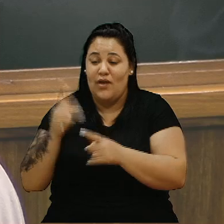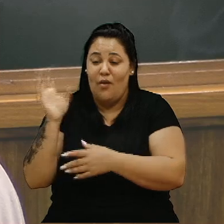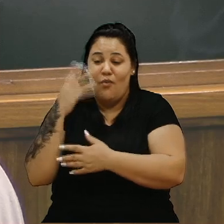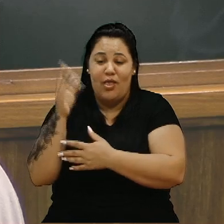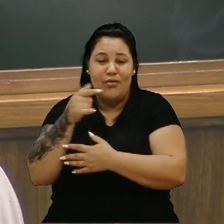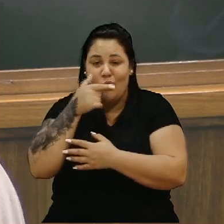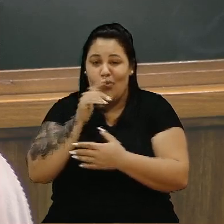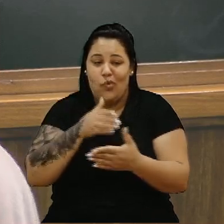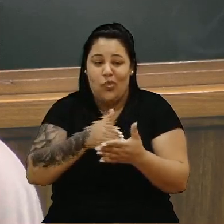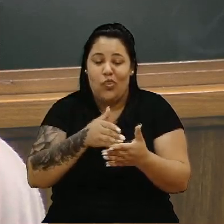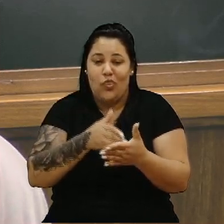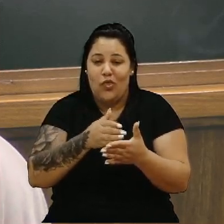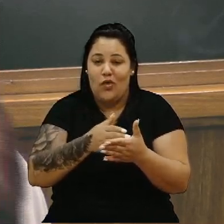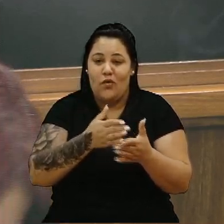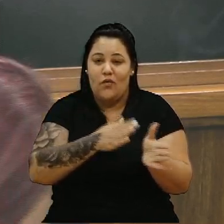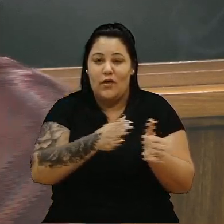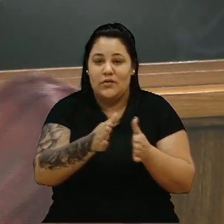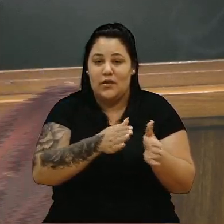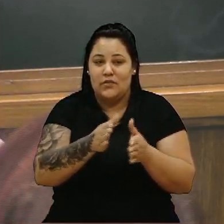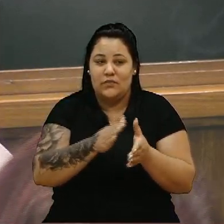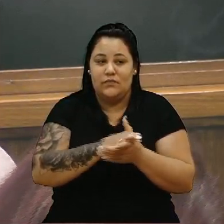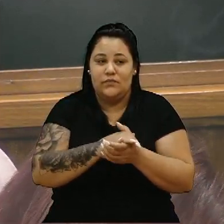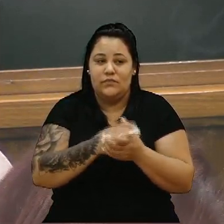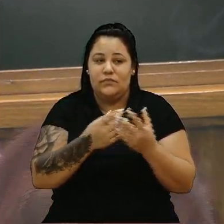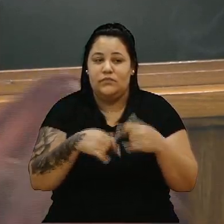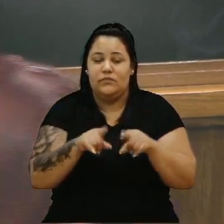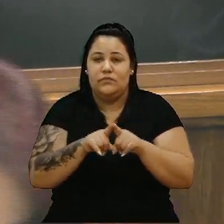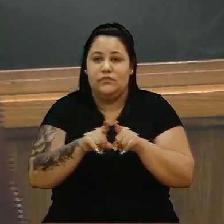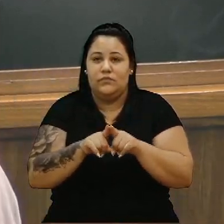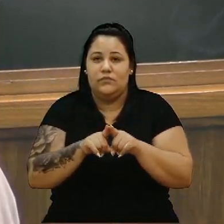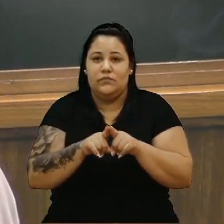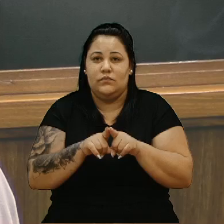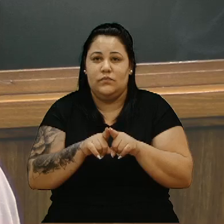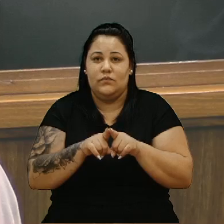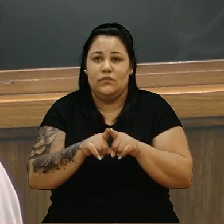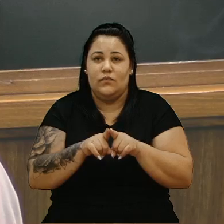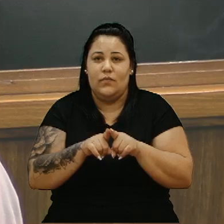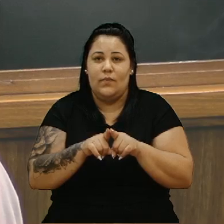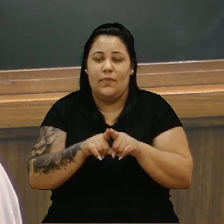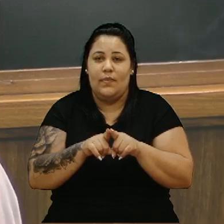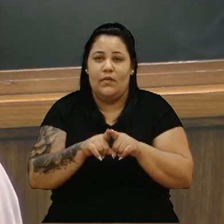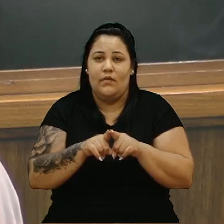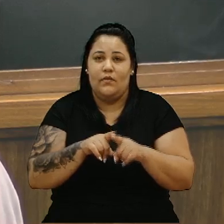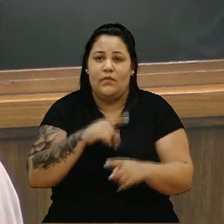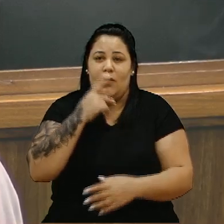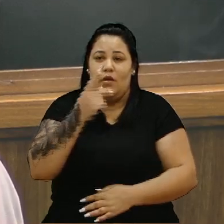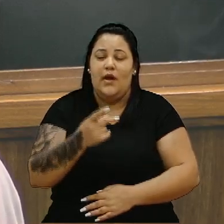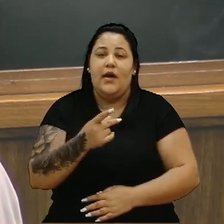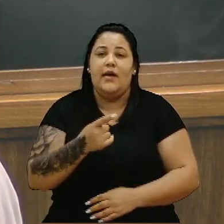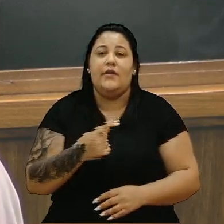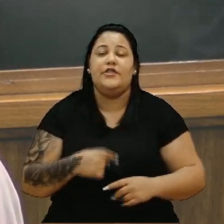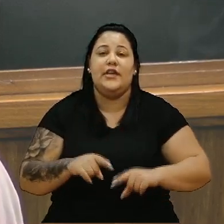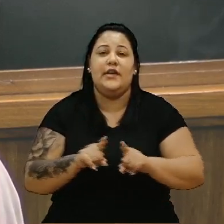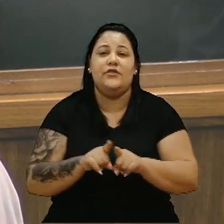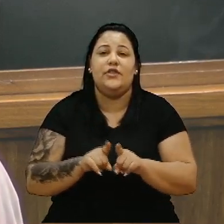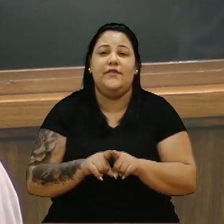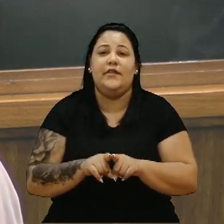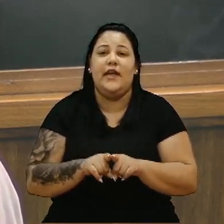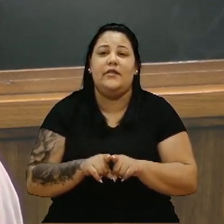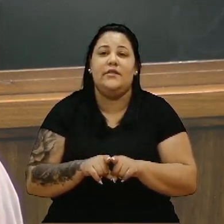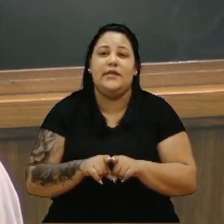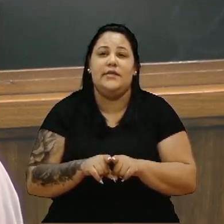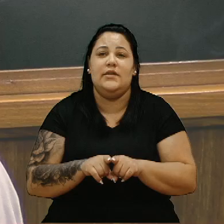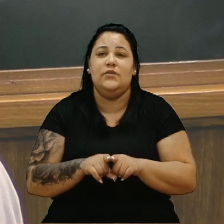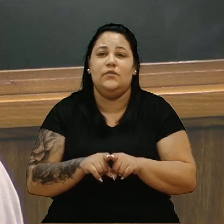conseguia chegar. Então, quando a gente fala de regularização, a gente fala de dignidade, mas não só a dignidade de uma habitação